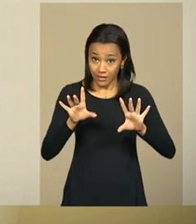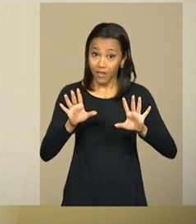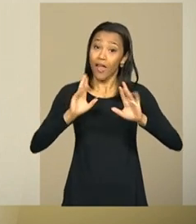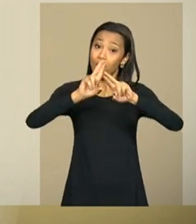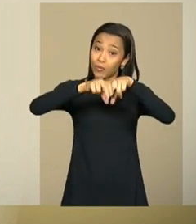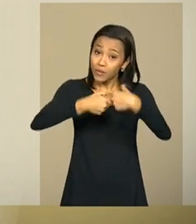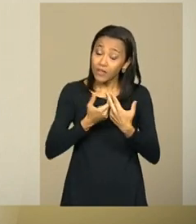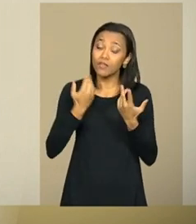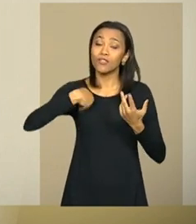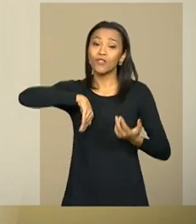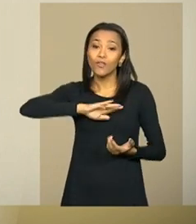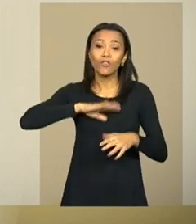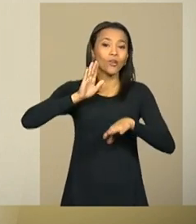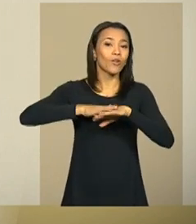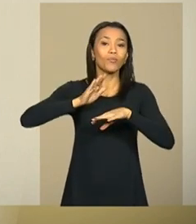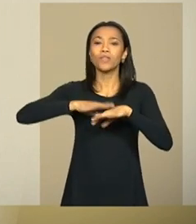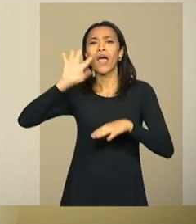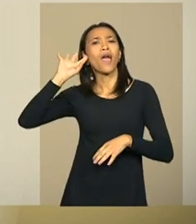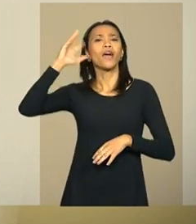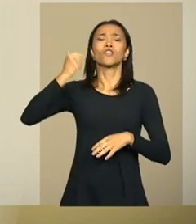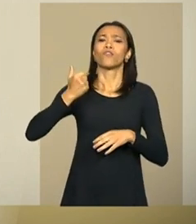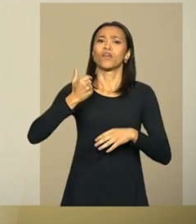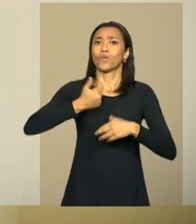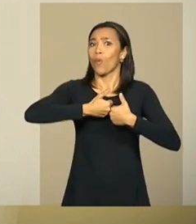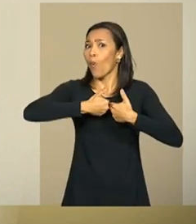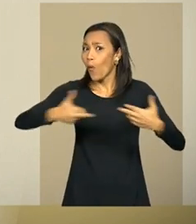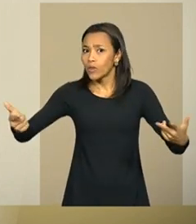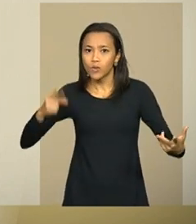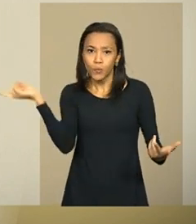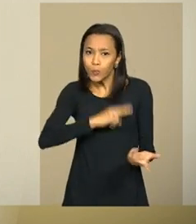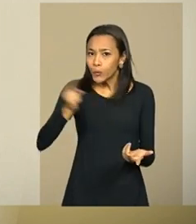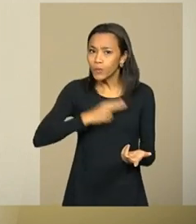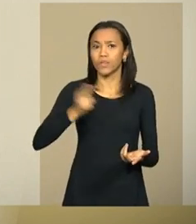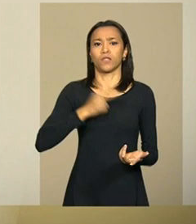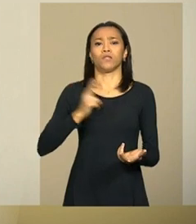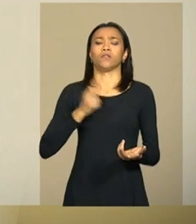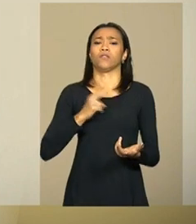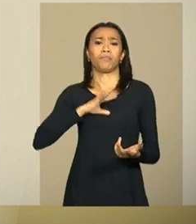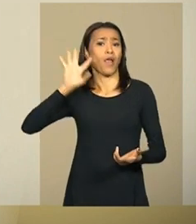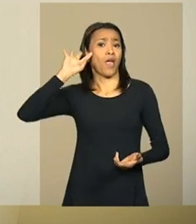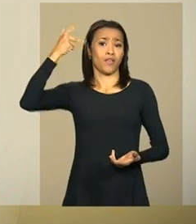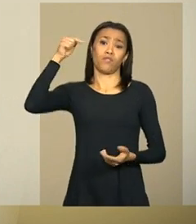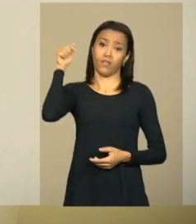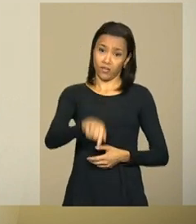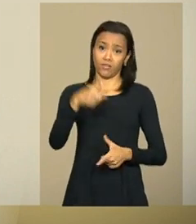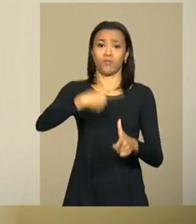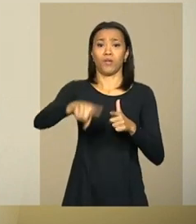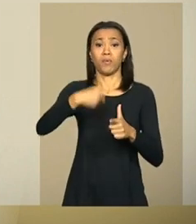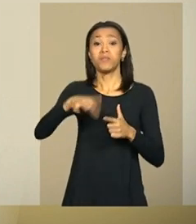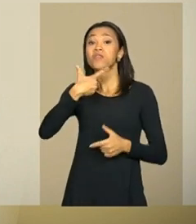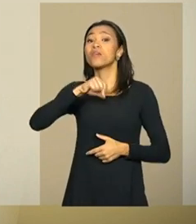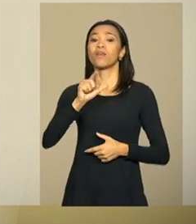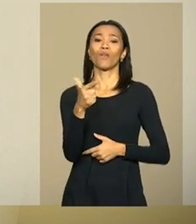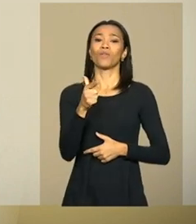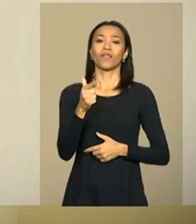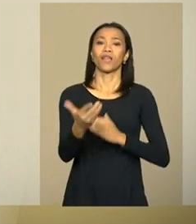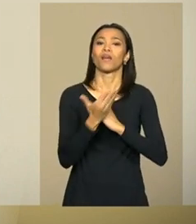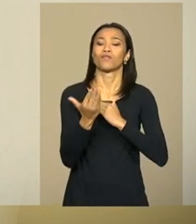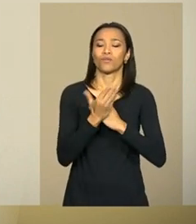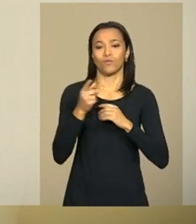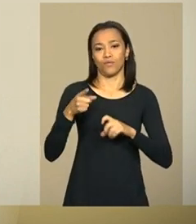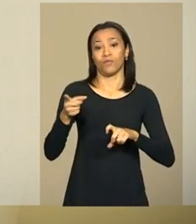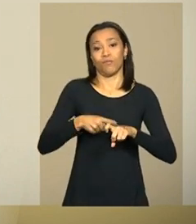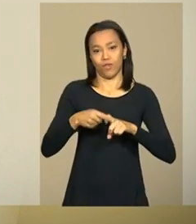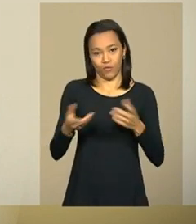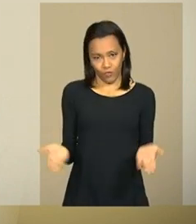por isso que estamos tomando algumas medidas emergenciais para resolver o problema de quem não tem atendimento médico